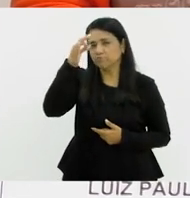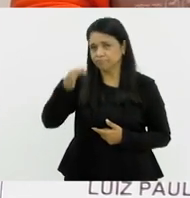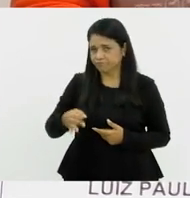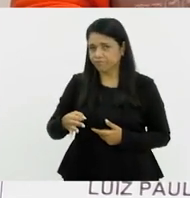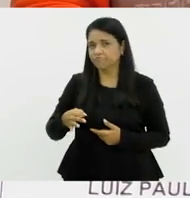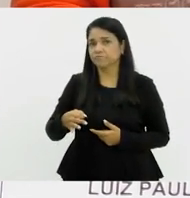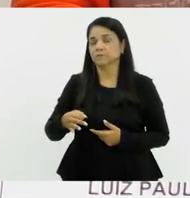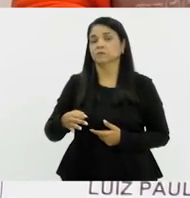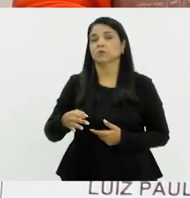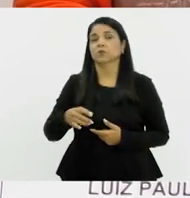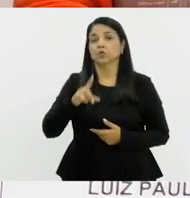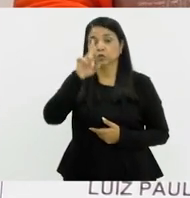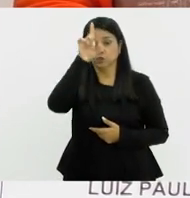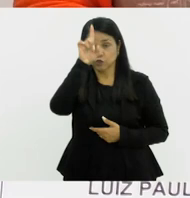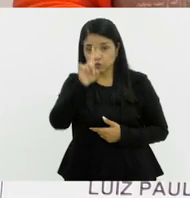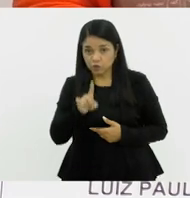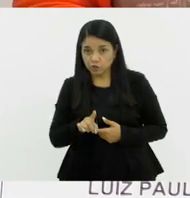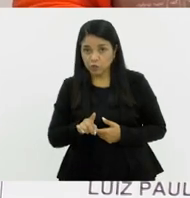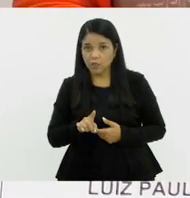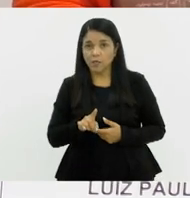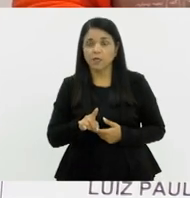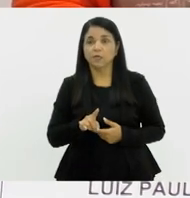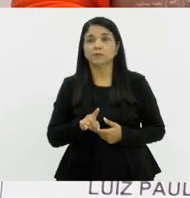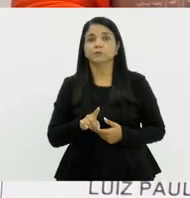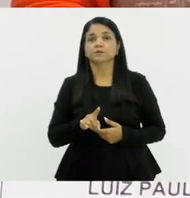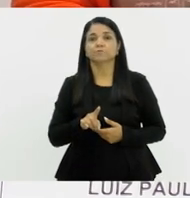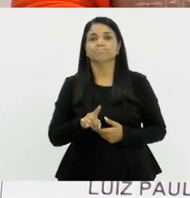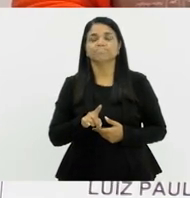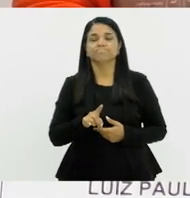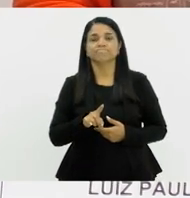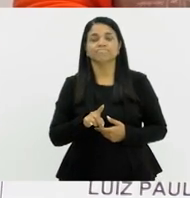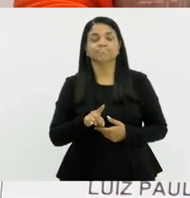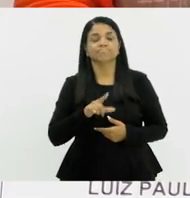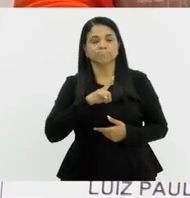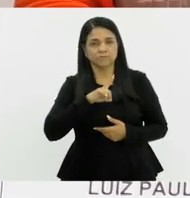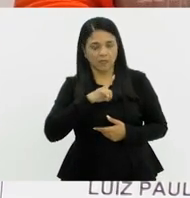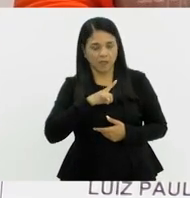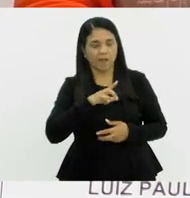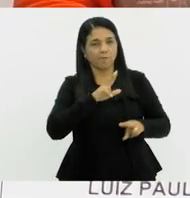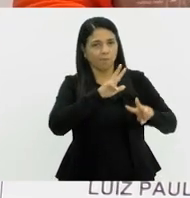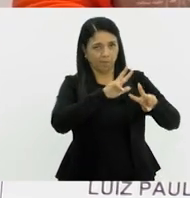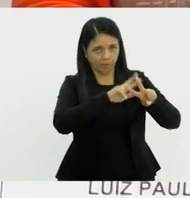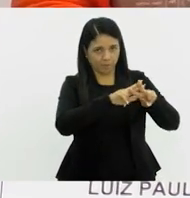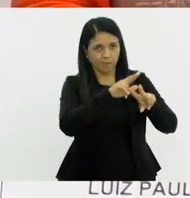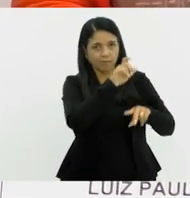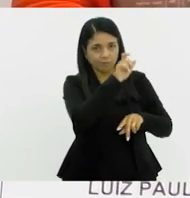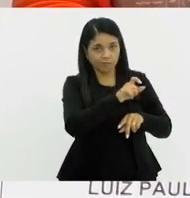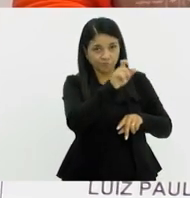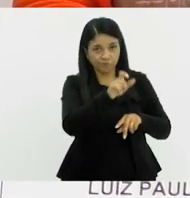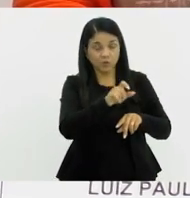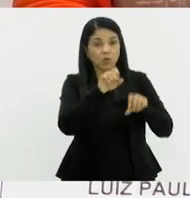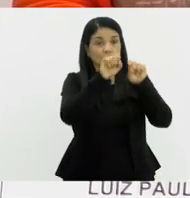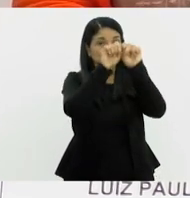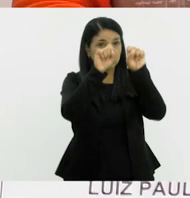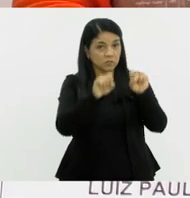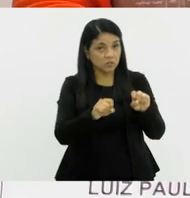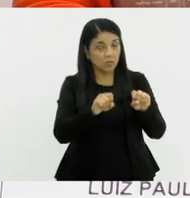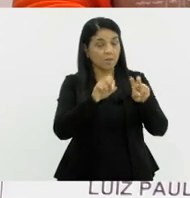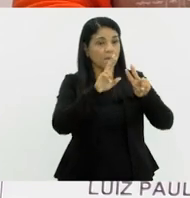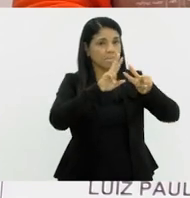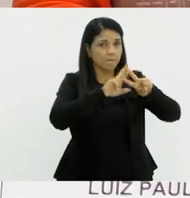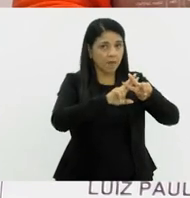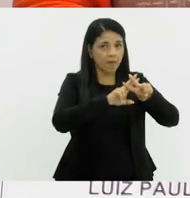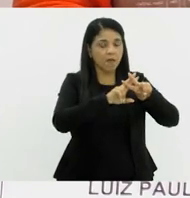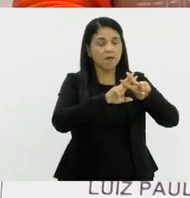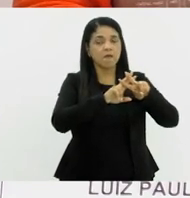com a promoção do direito da população, né, que está ali custodiada, a gente tem ali um sistema prisional muito